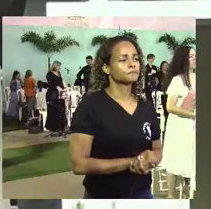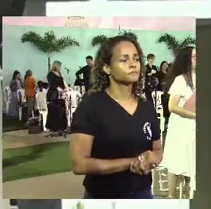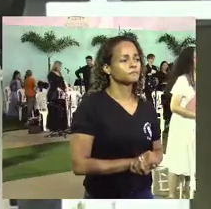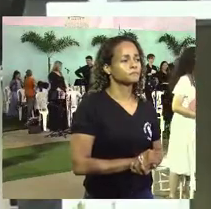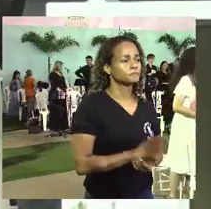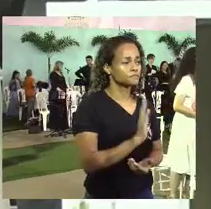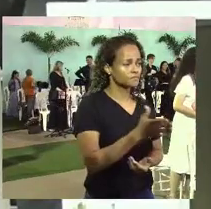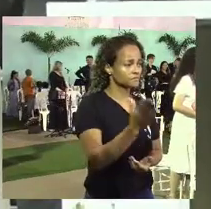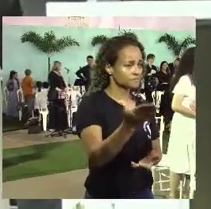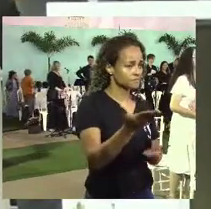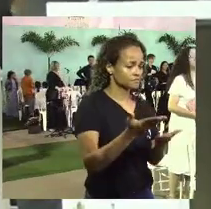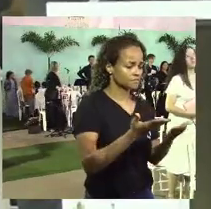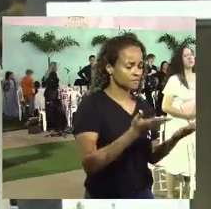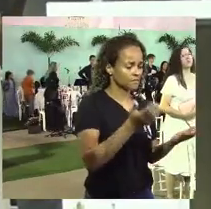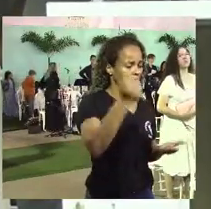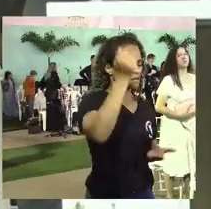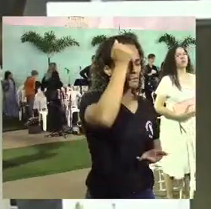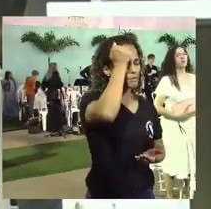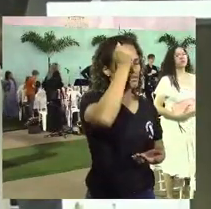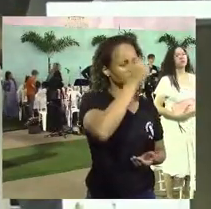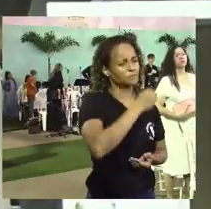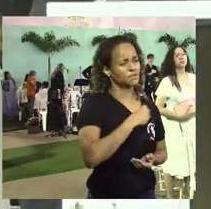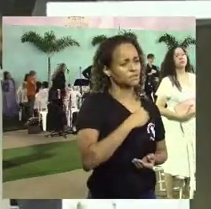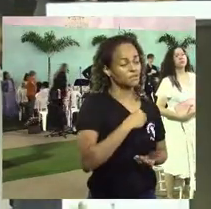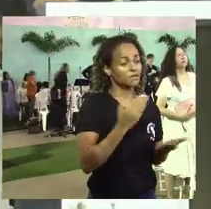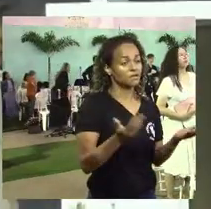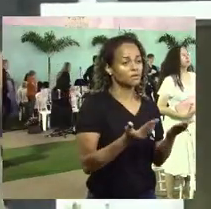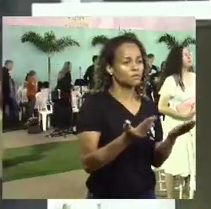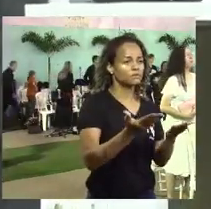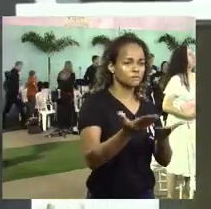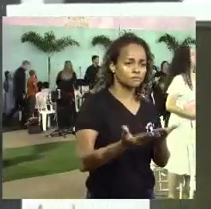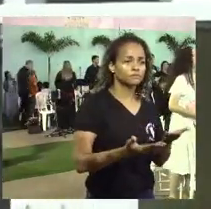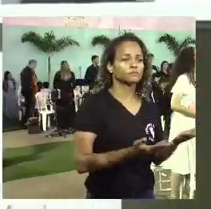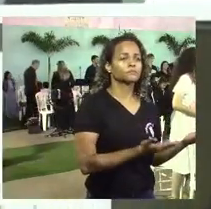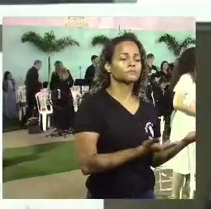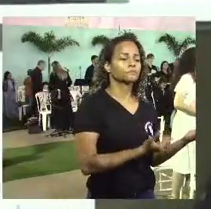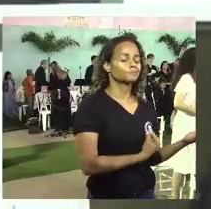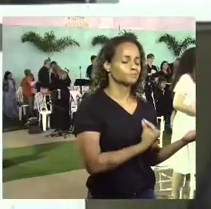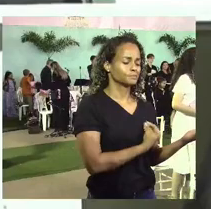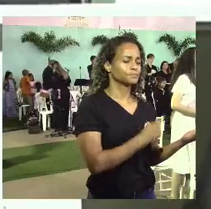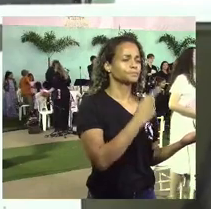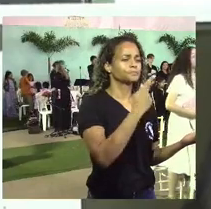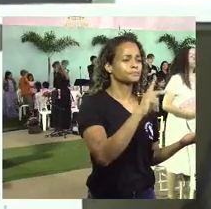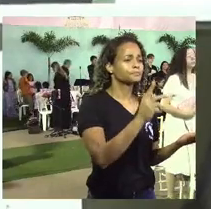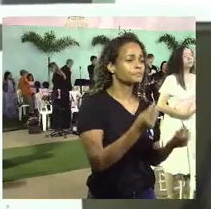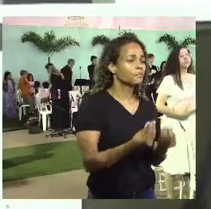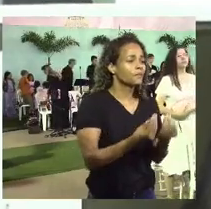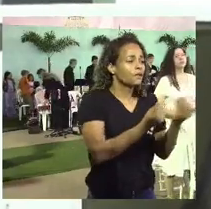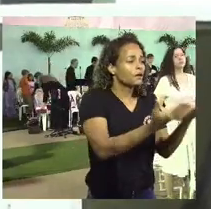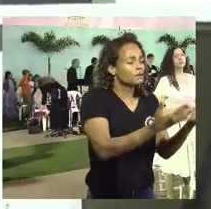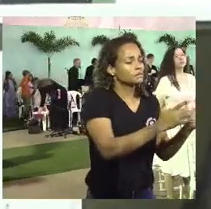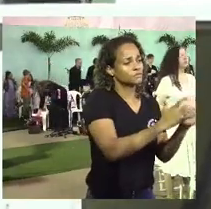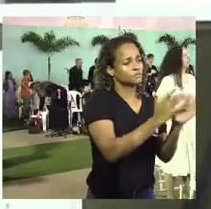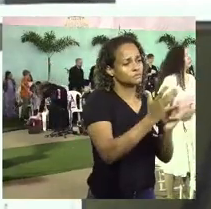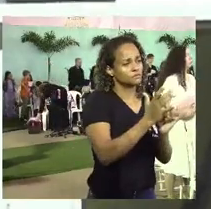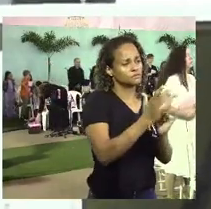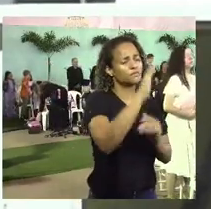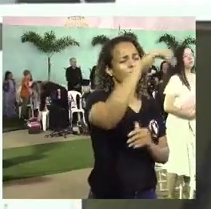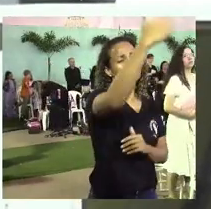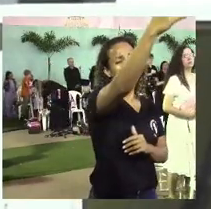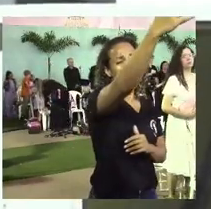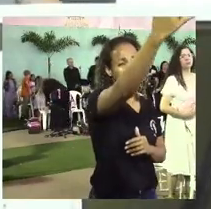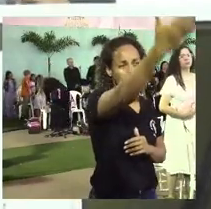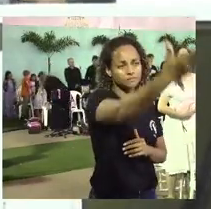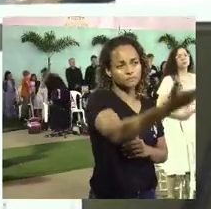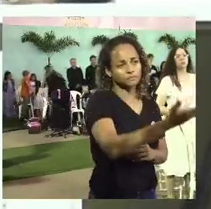já vem se arrepender dos seus pecados agora entregar sua vida a Jesus como o senhor e salvador sai lá de